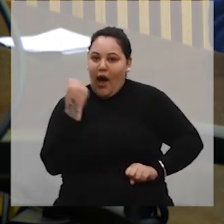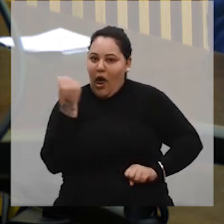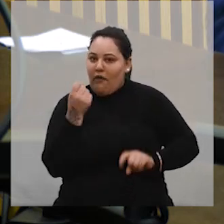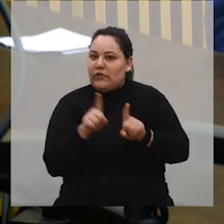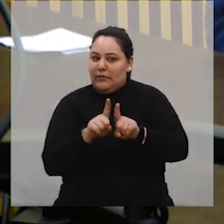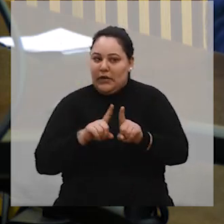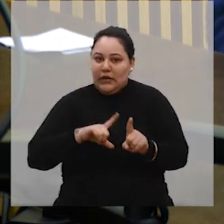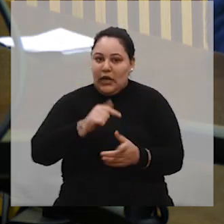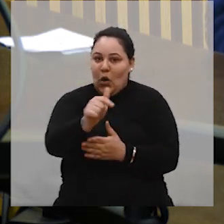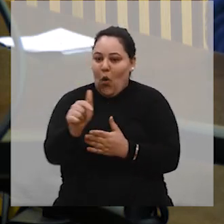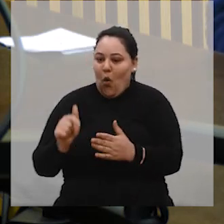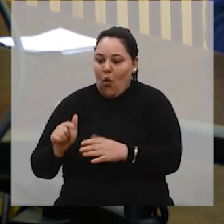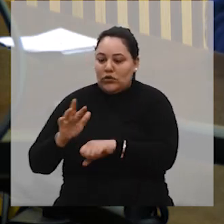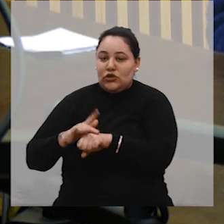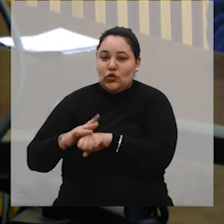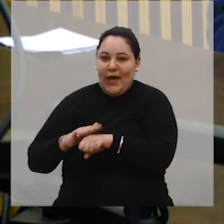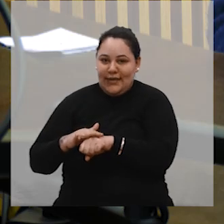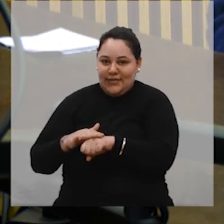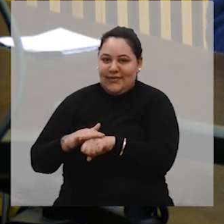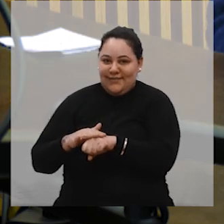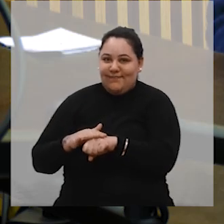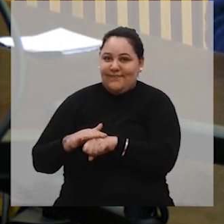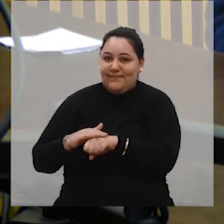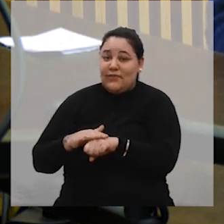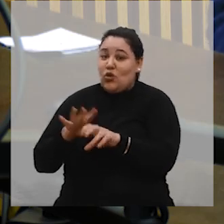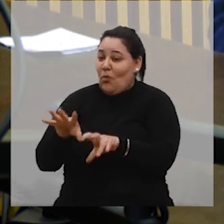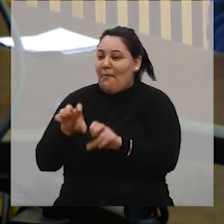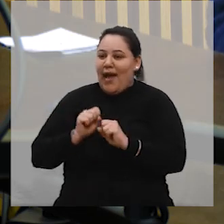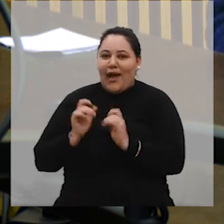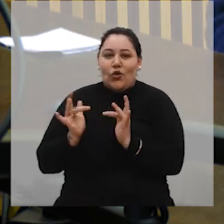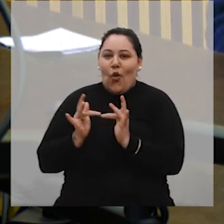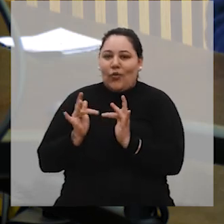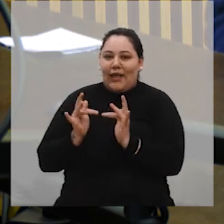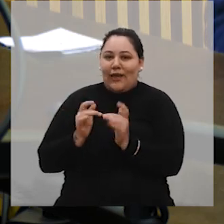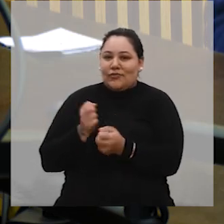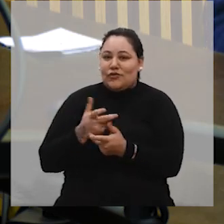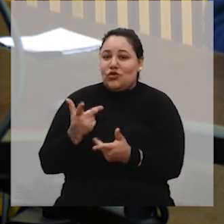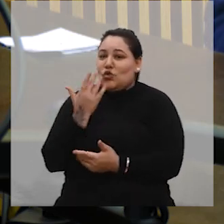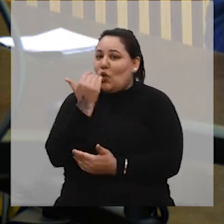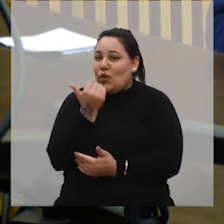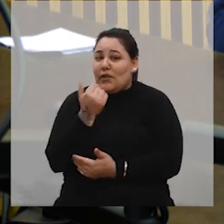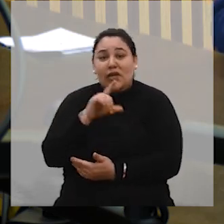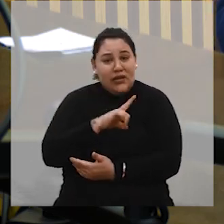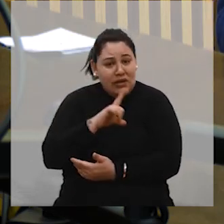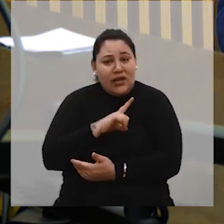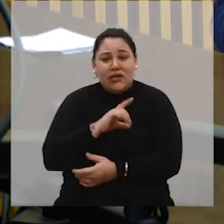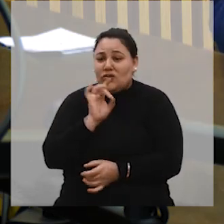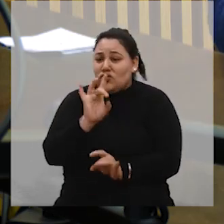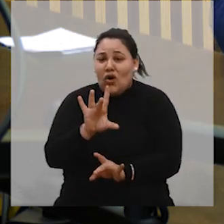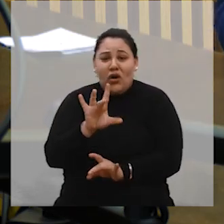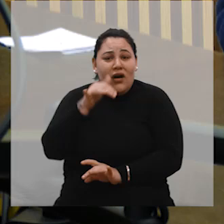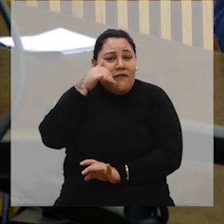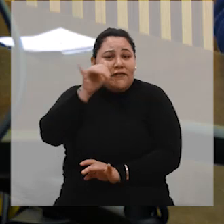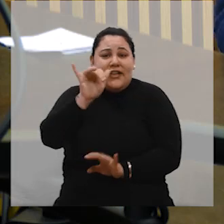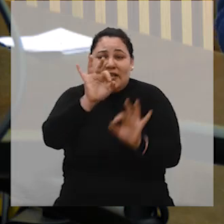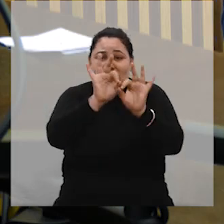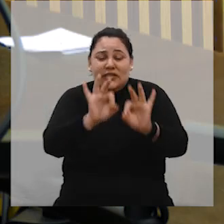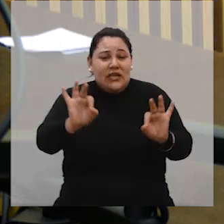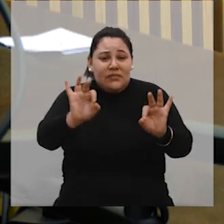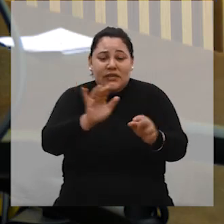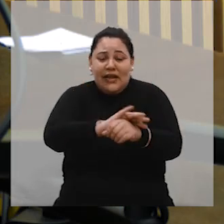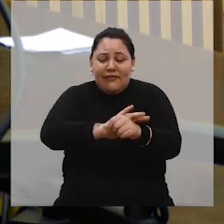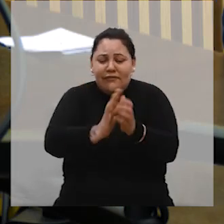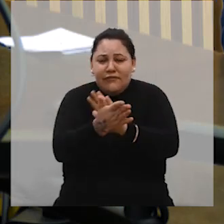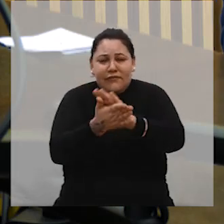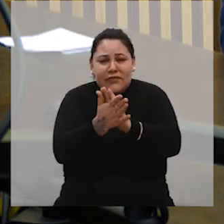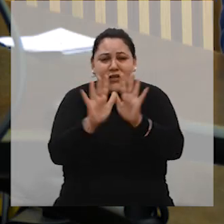outras doenças que são acometidas por isso e que a gente tem como prevenir lavando a mão, lavando os